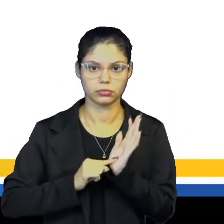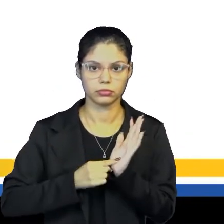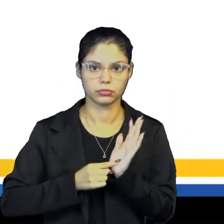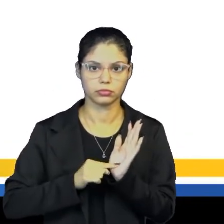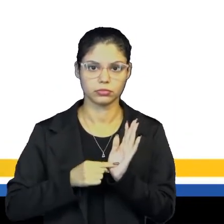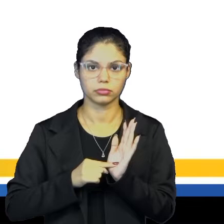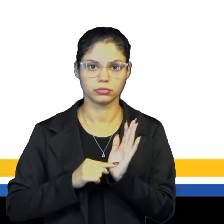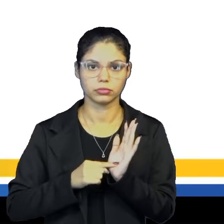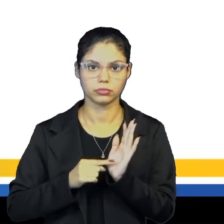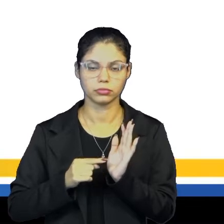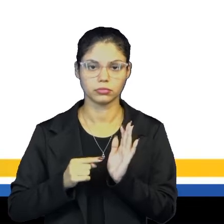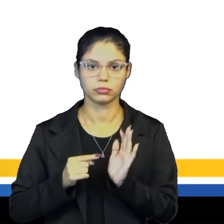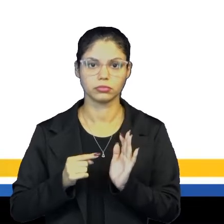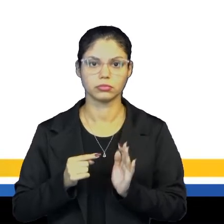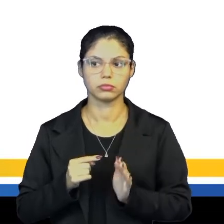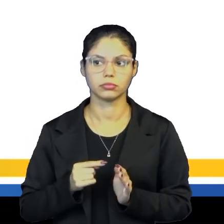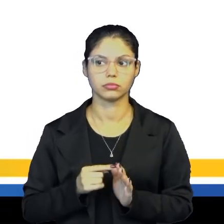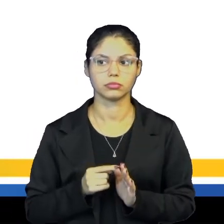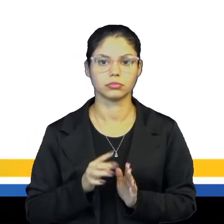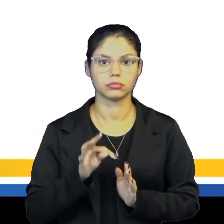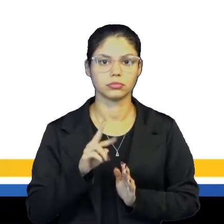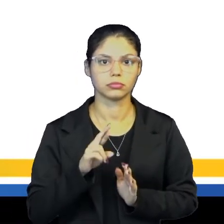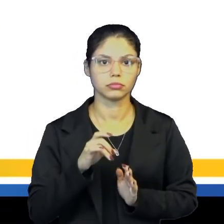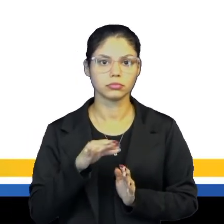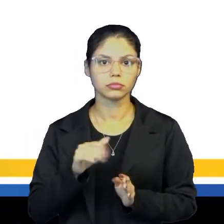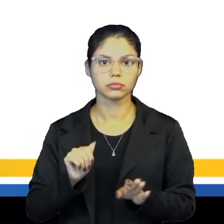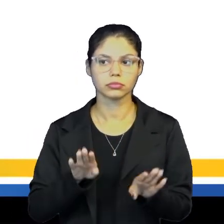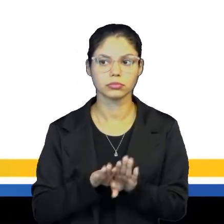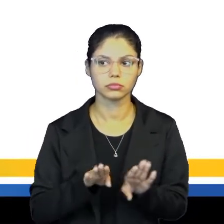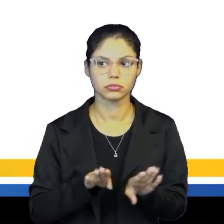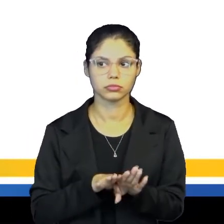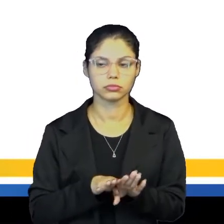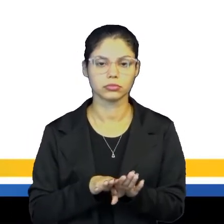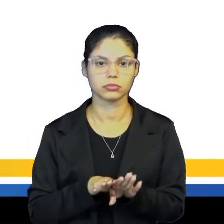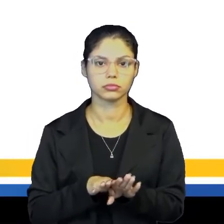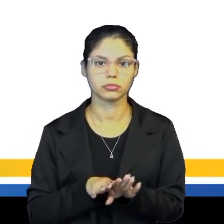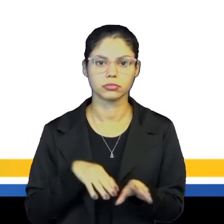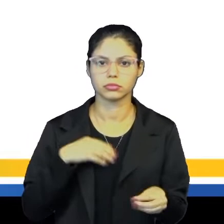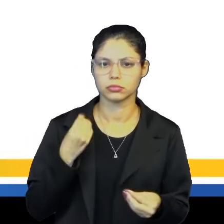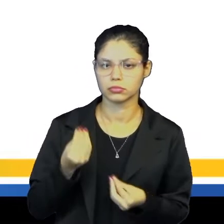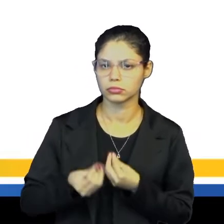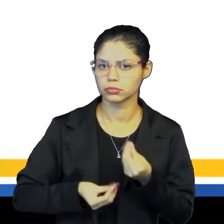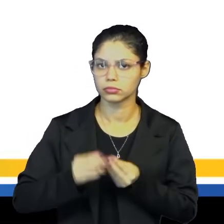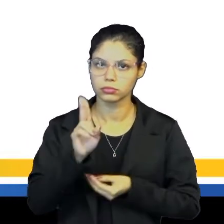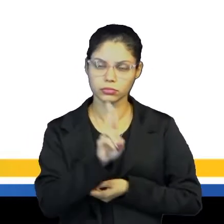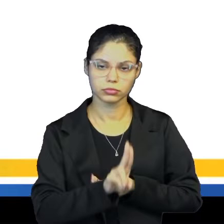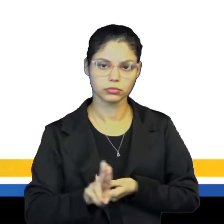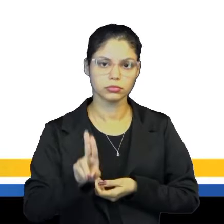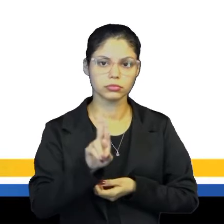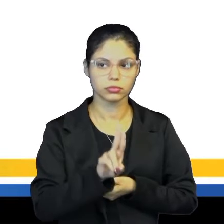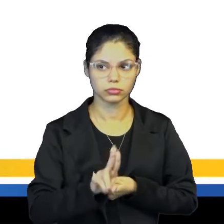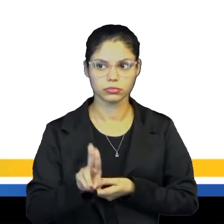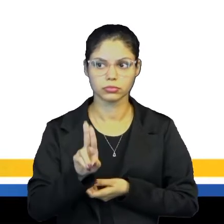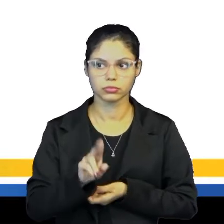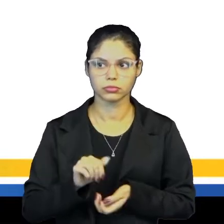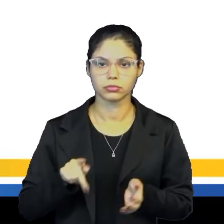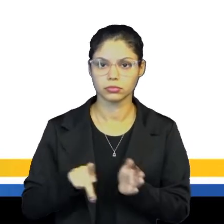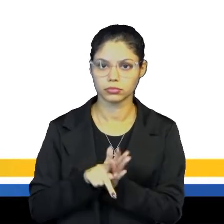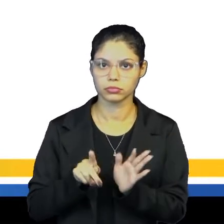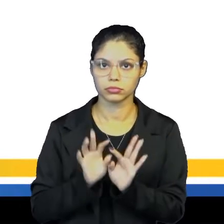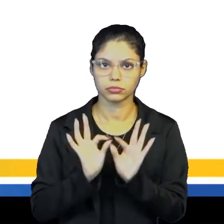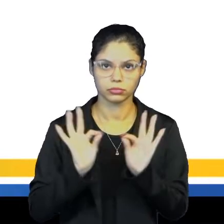essas cores e esses pontos, e a textura, né, a forma de utilização aí